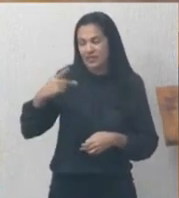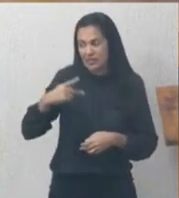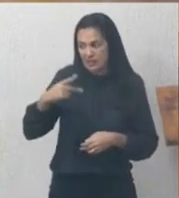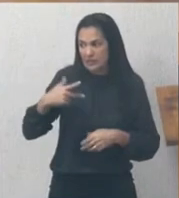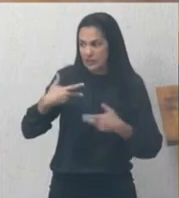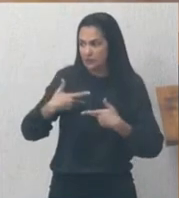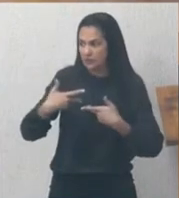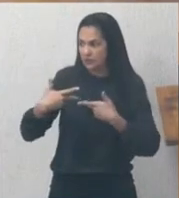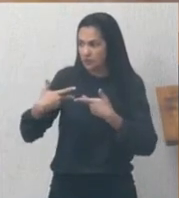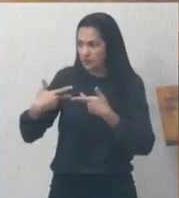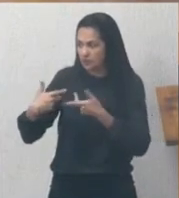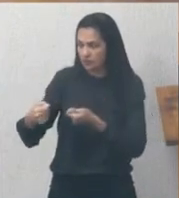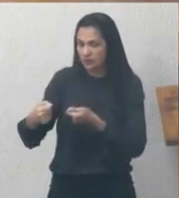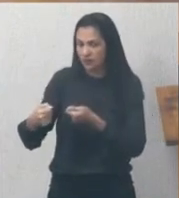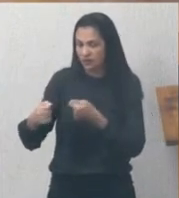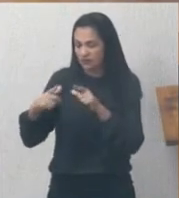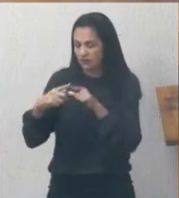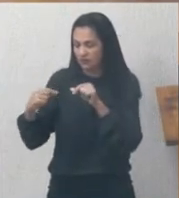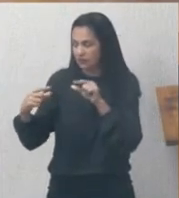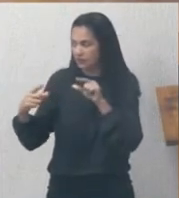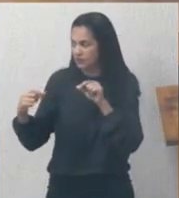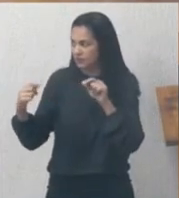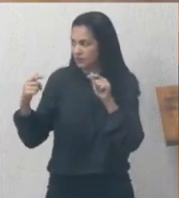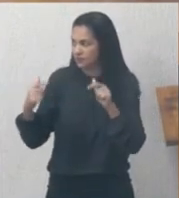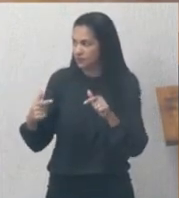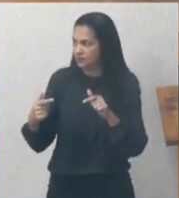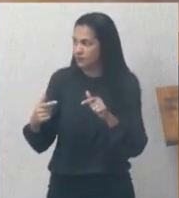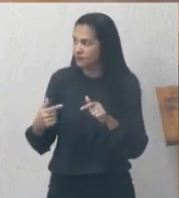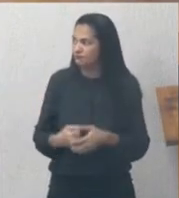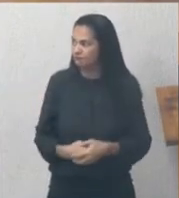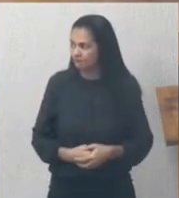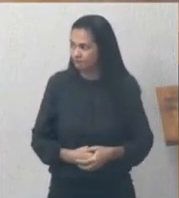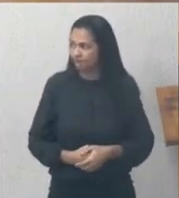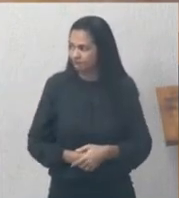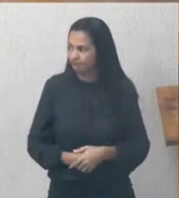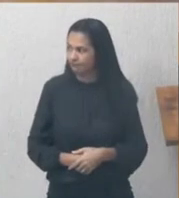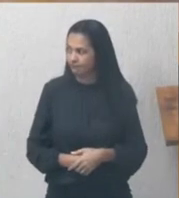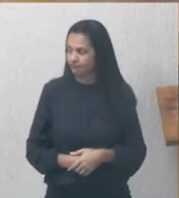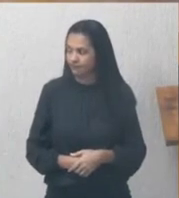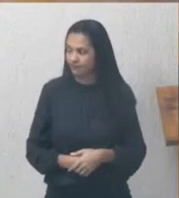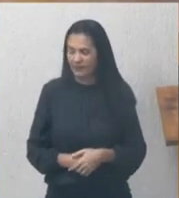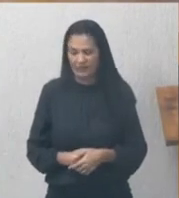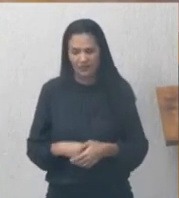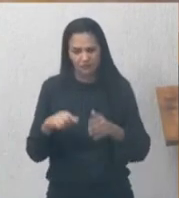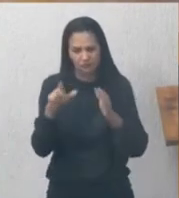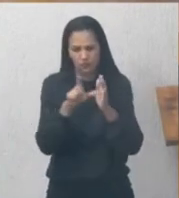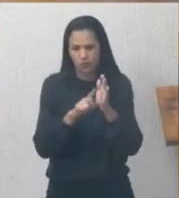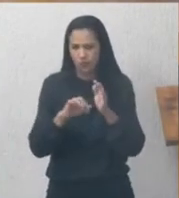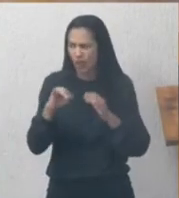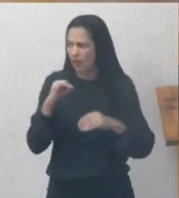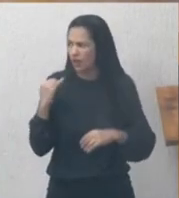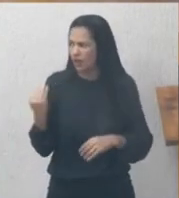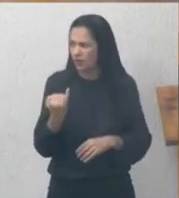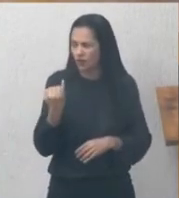Gomes e o arn de Brasília e acabou se tornando nessa lei eh muito importante algumas